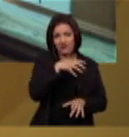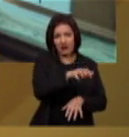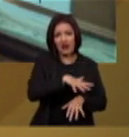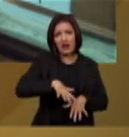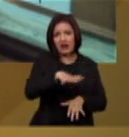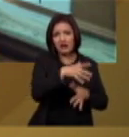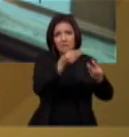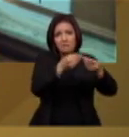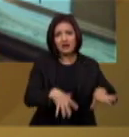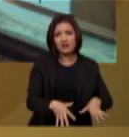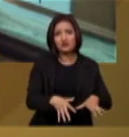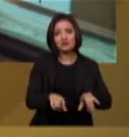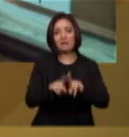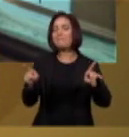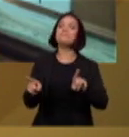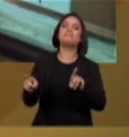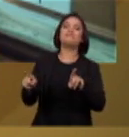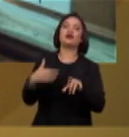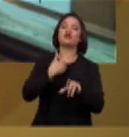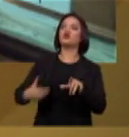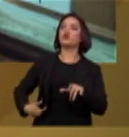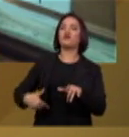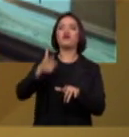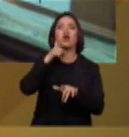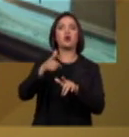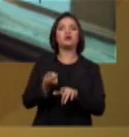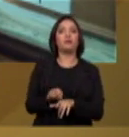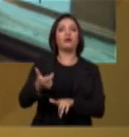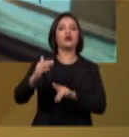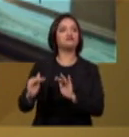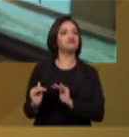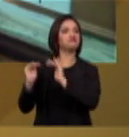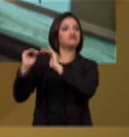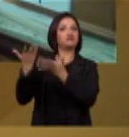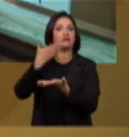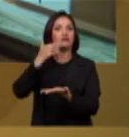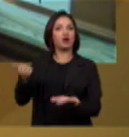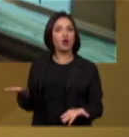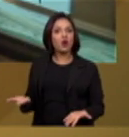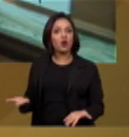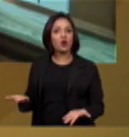todo o poderoso Estado, essa emenda, ela se mostrou